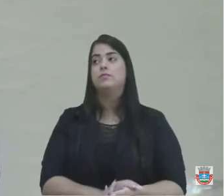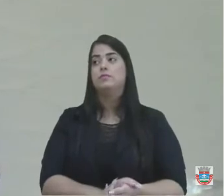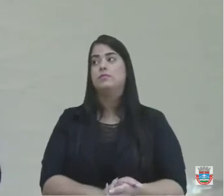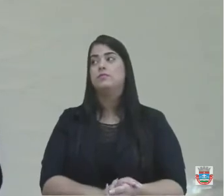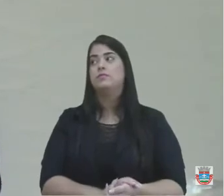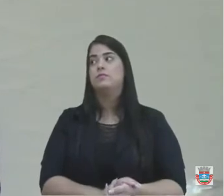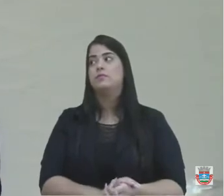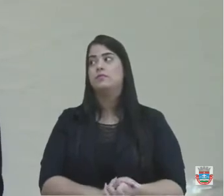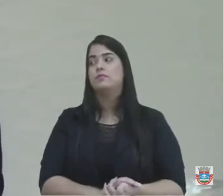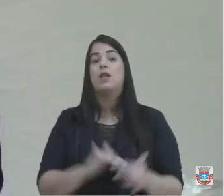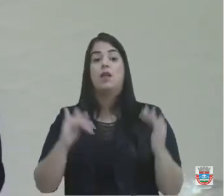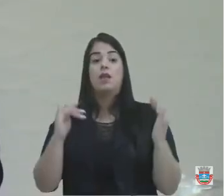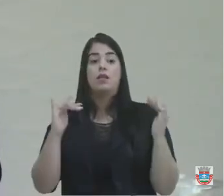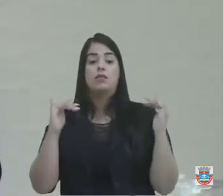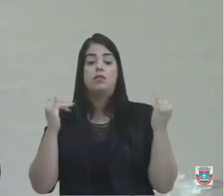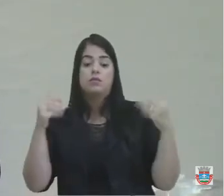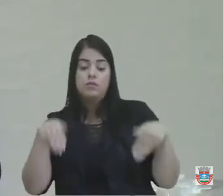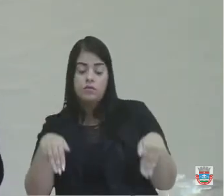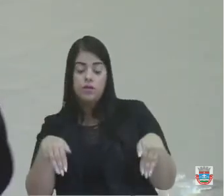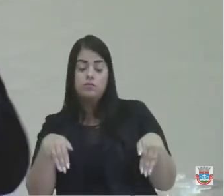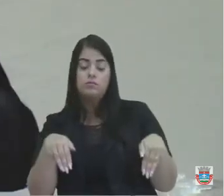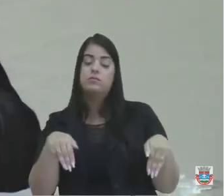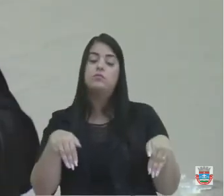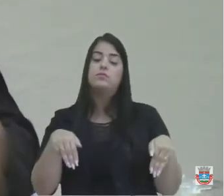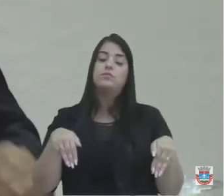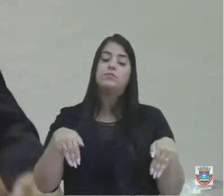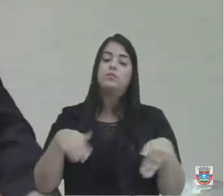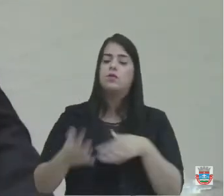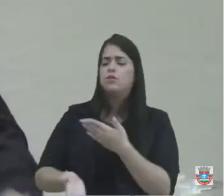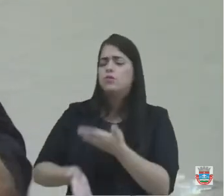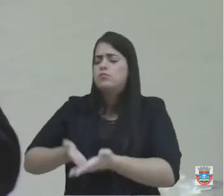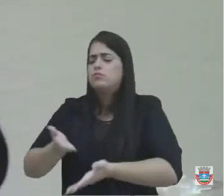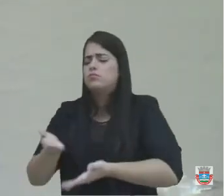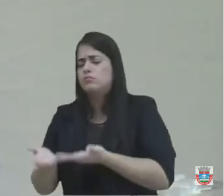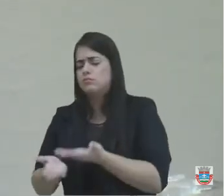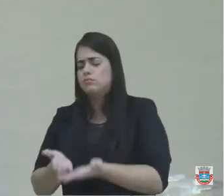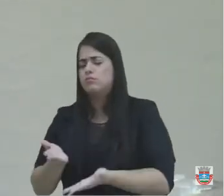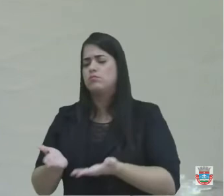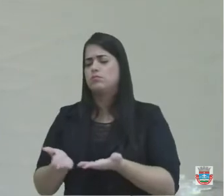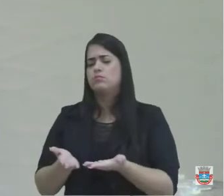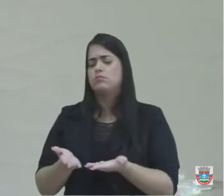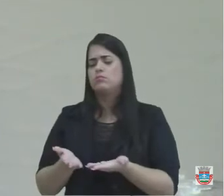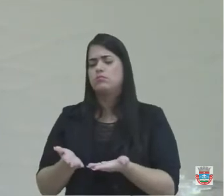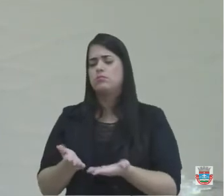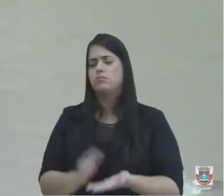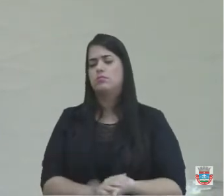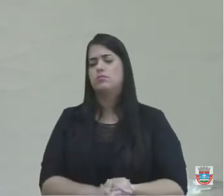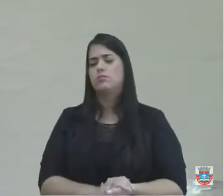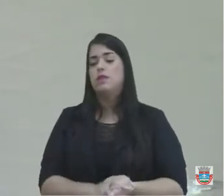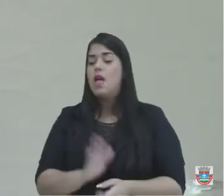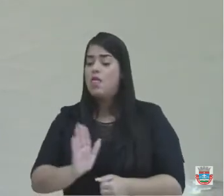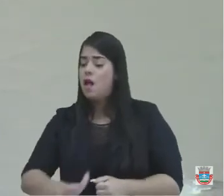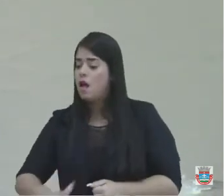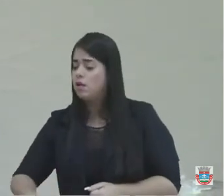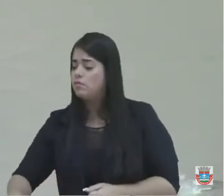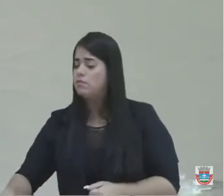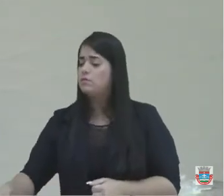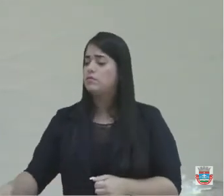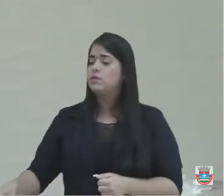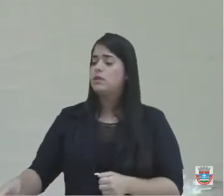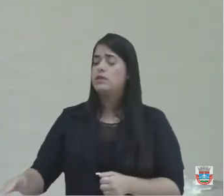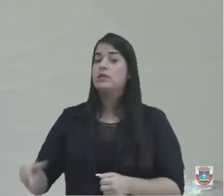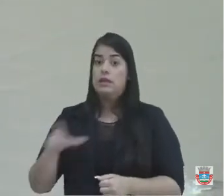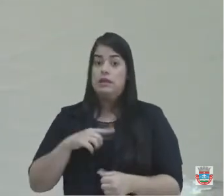com para finalizar e os atendimentos aqui do nossos das nossas crianças